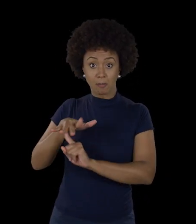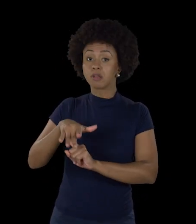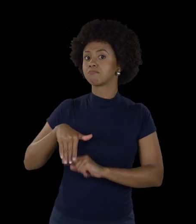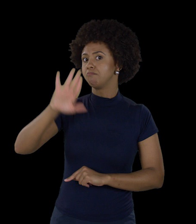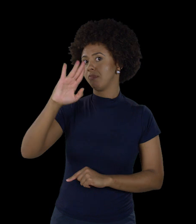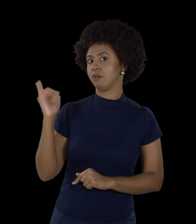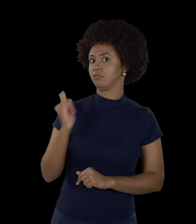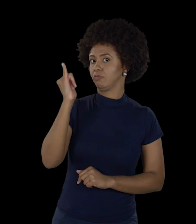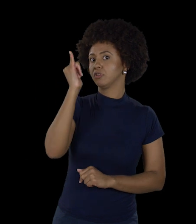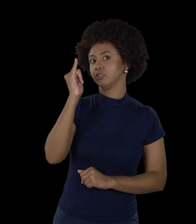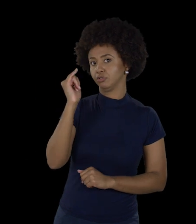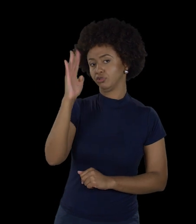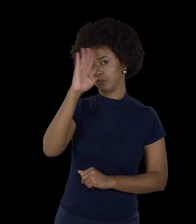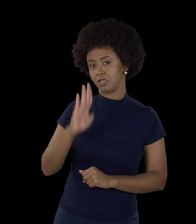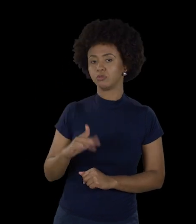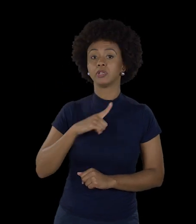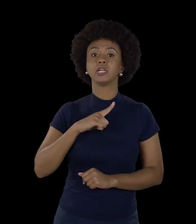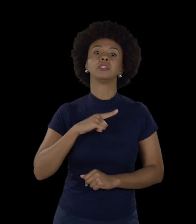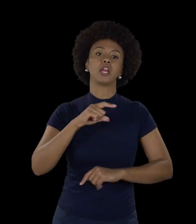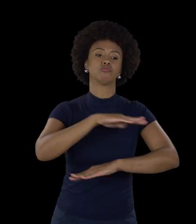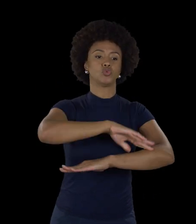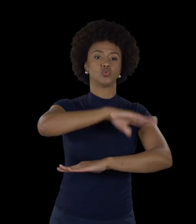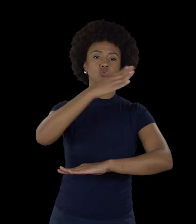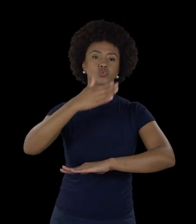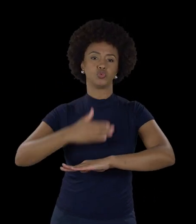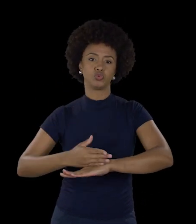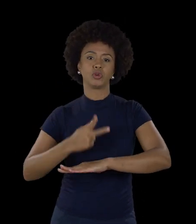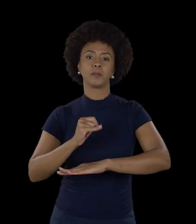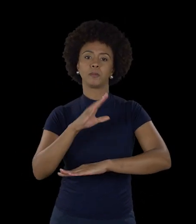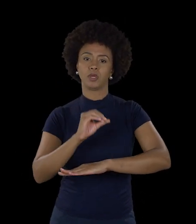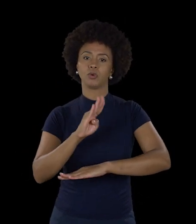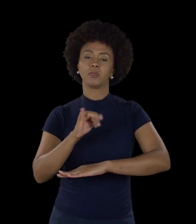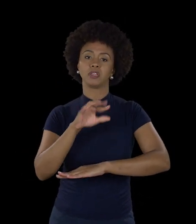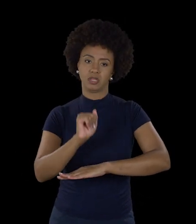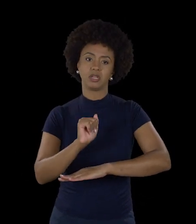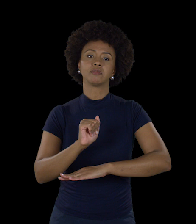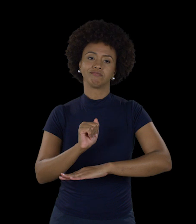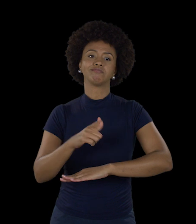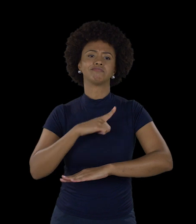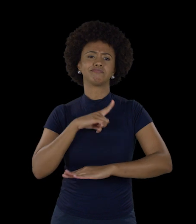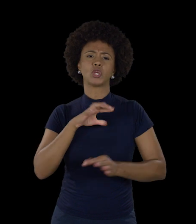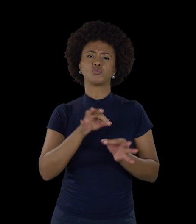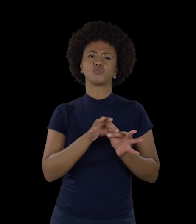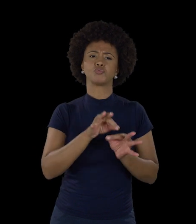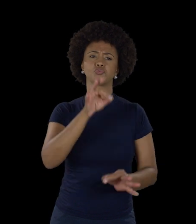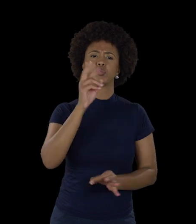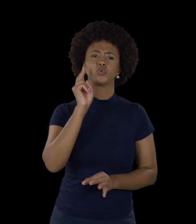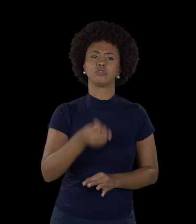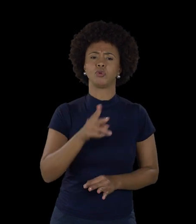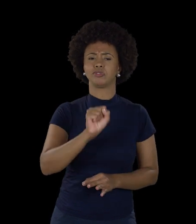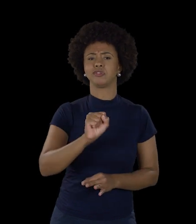O parque é um dos mais importantes do país, com destaque para o Pico da Bandeira, com seus